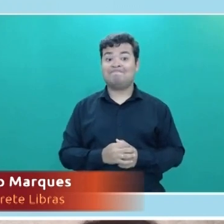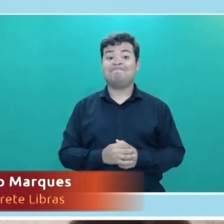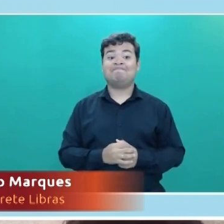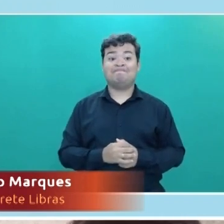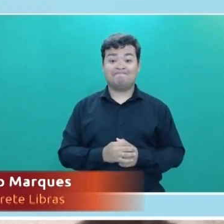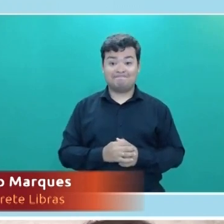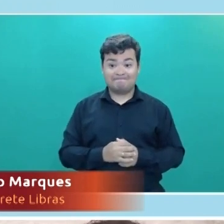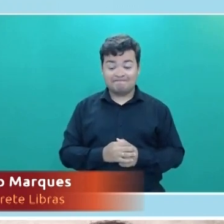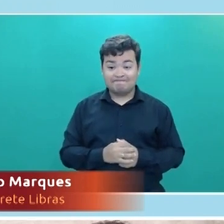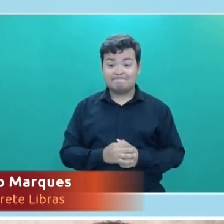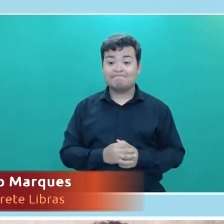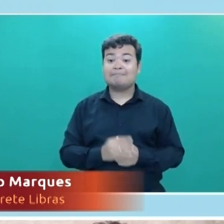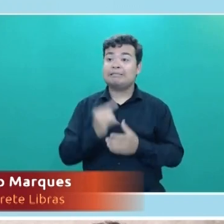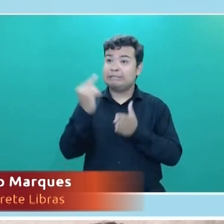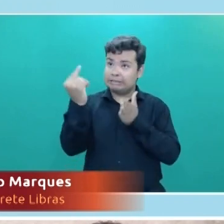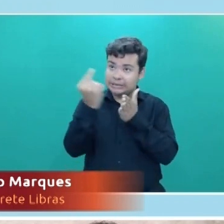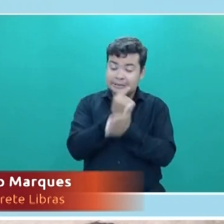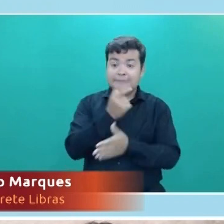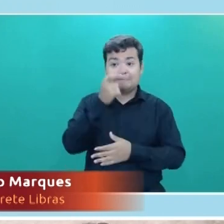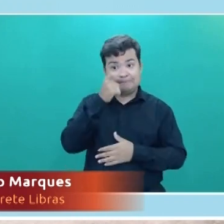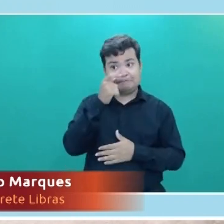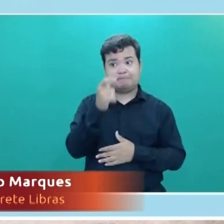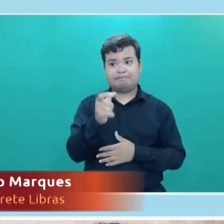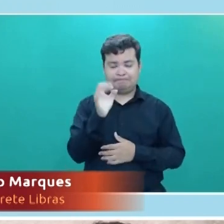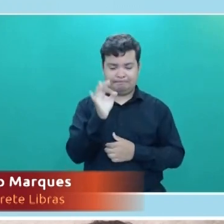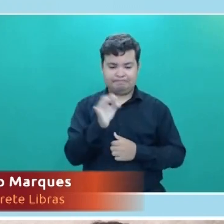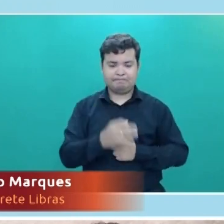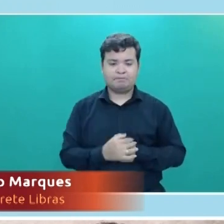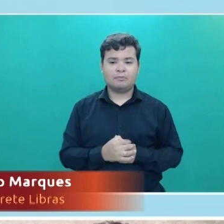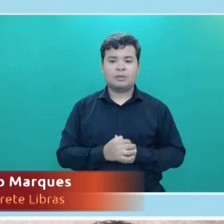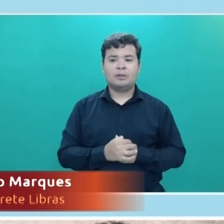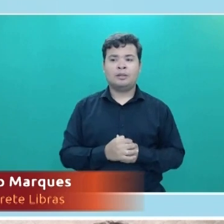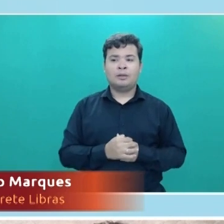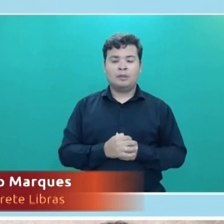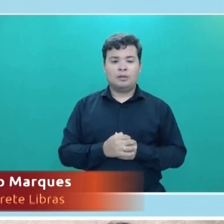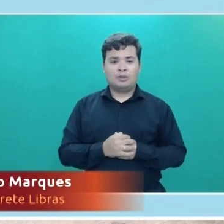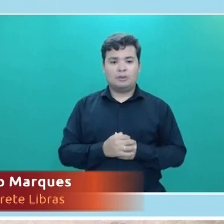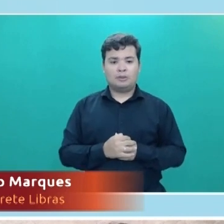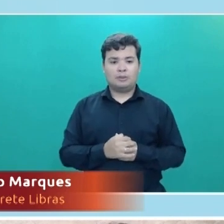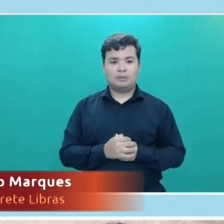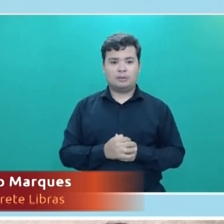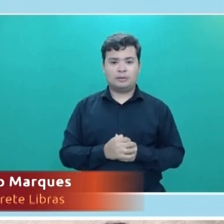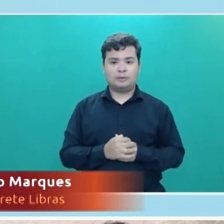É uma pergunta interessante. Eu acho que